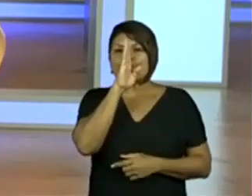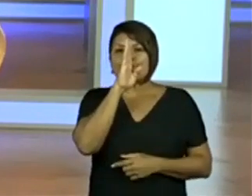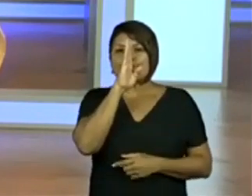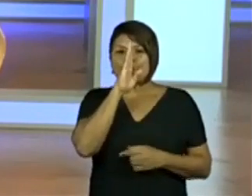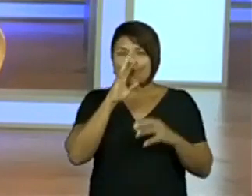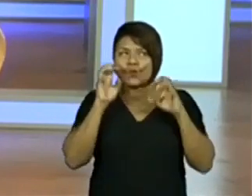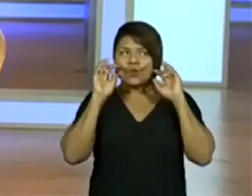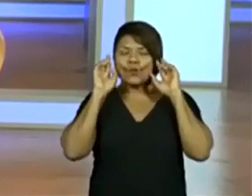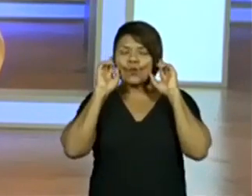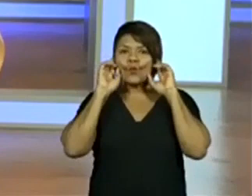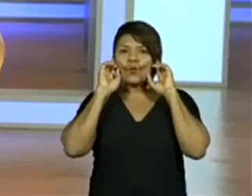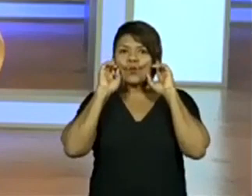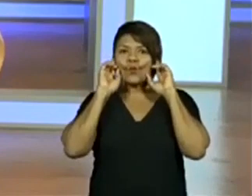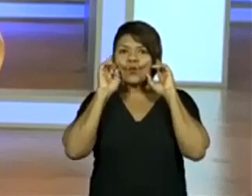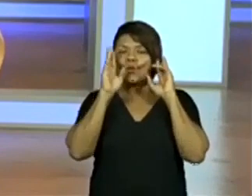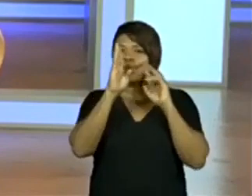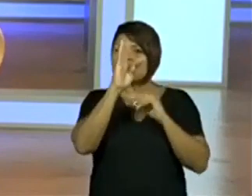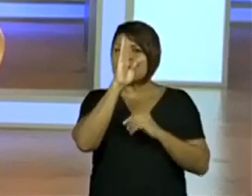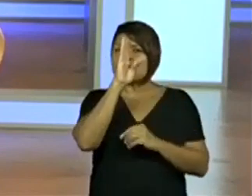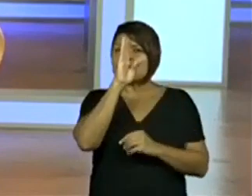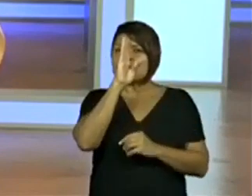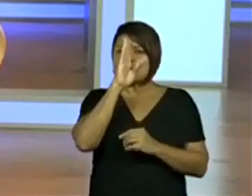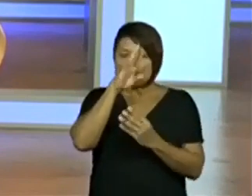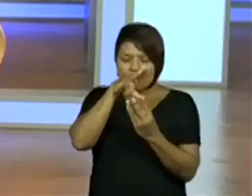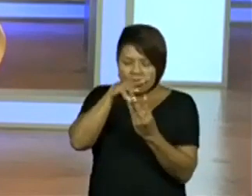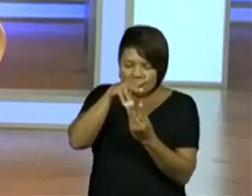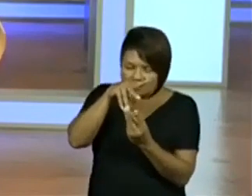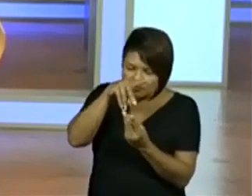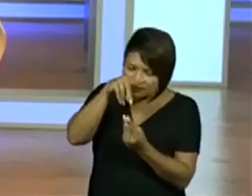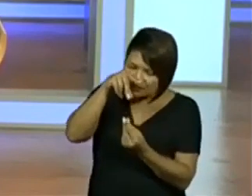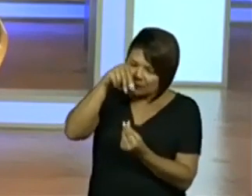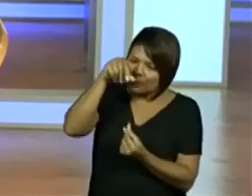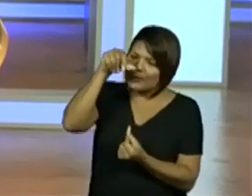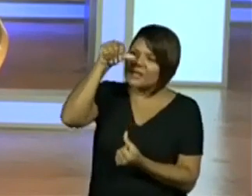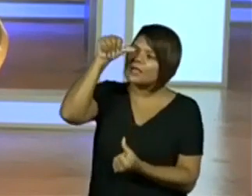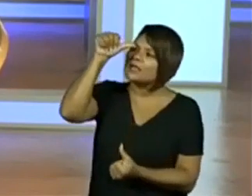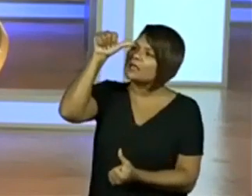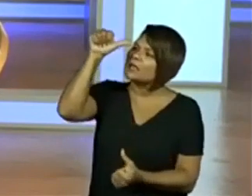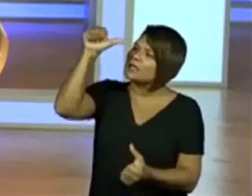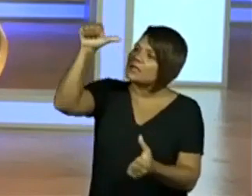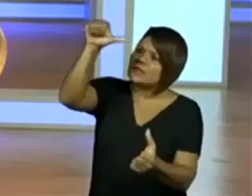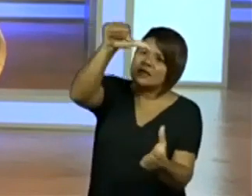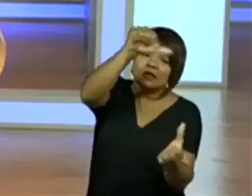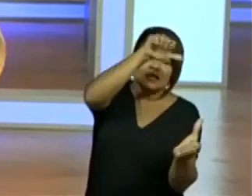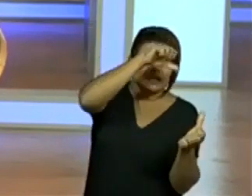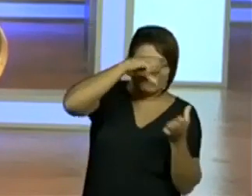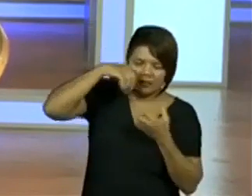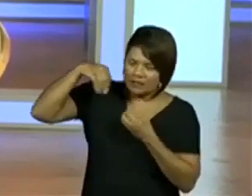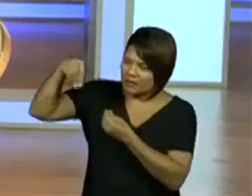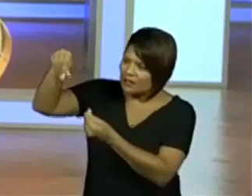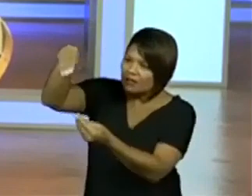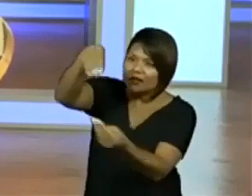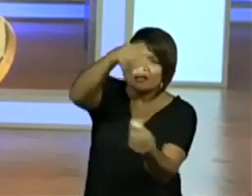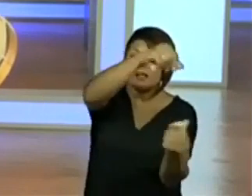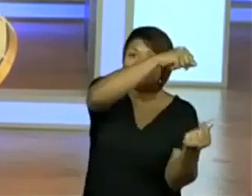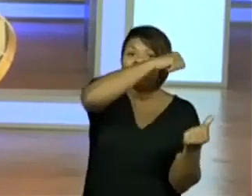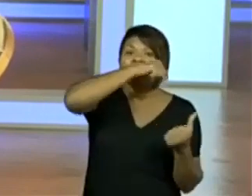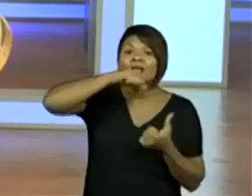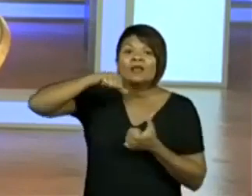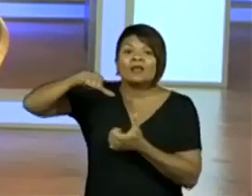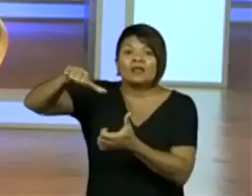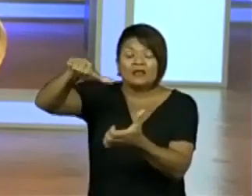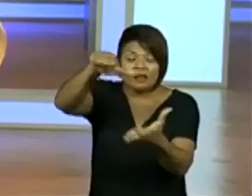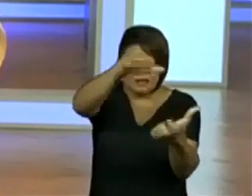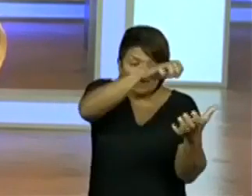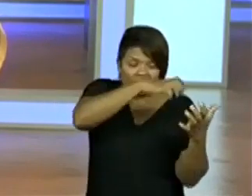Nhamandu, o grande espírito. O mistério que se sustenta no vazio pelo